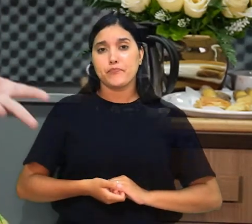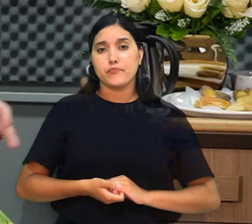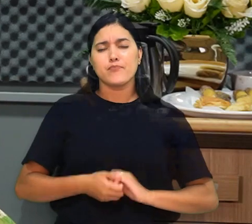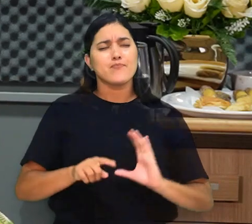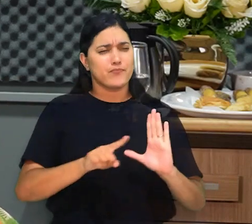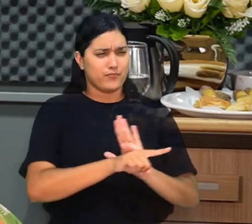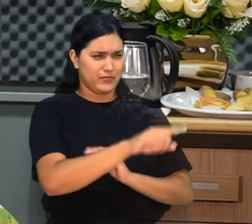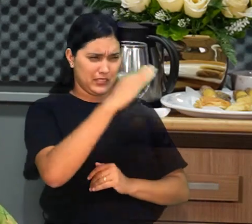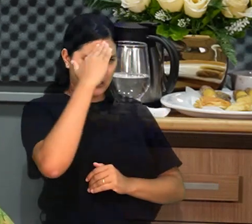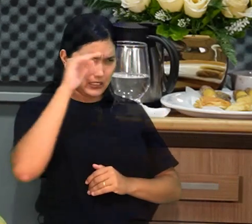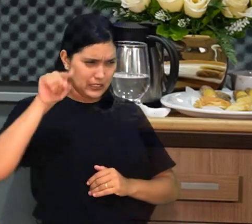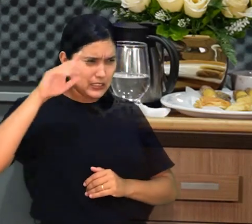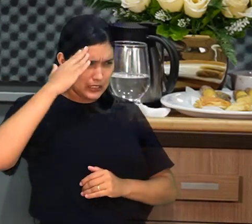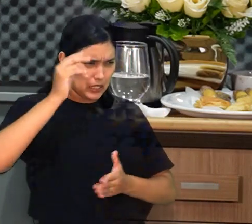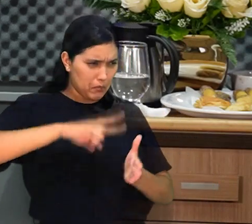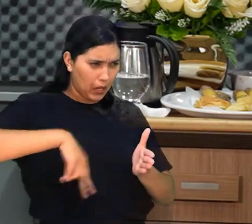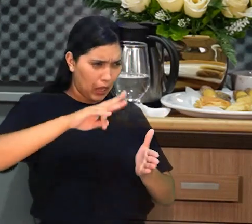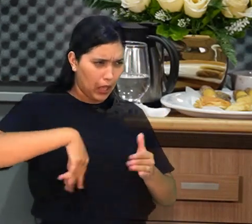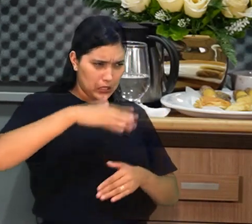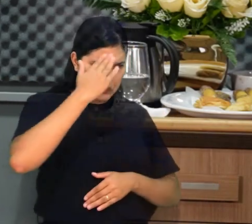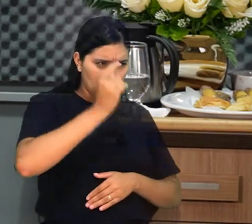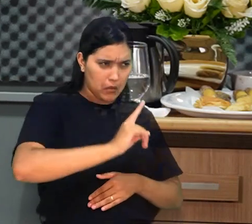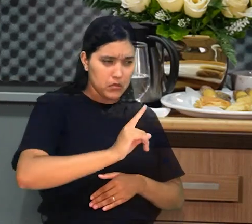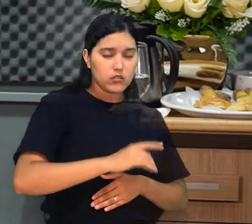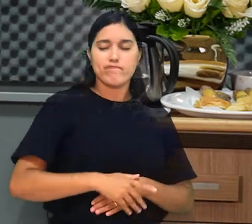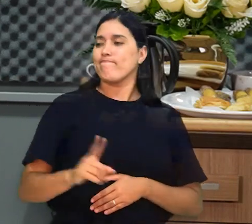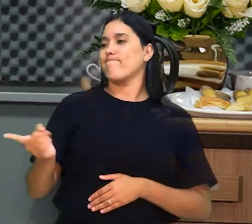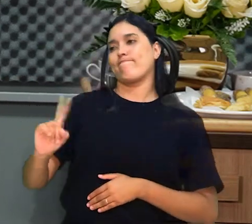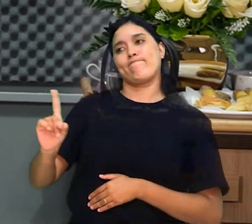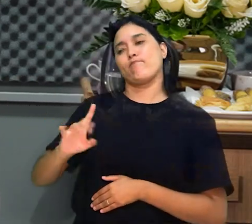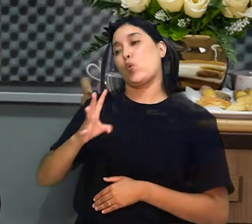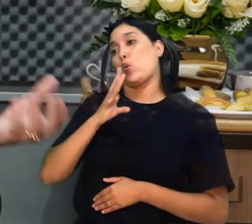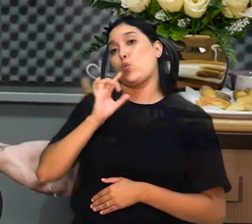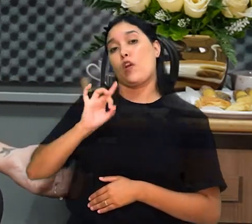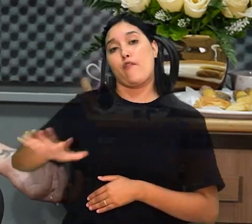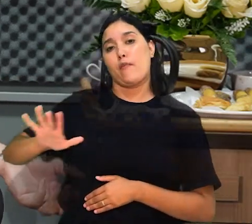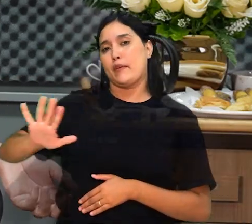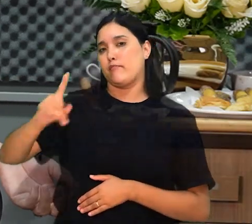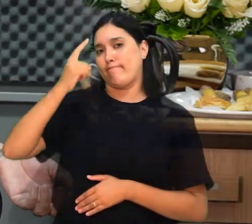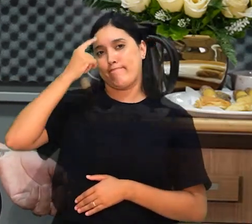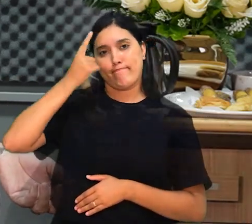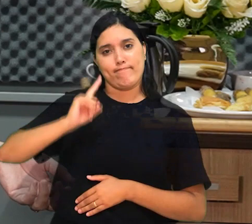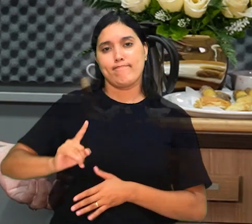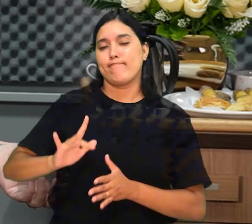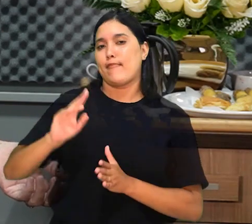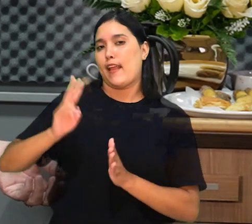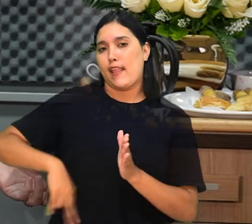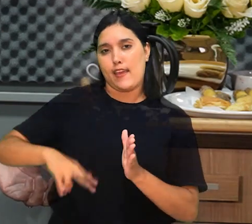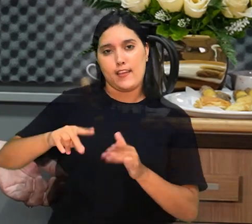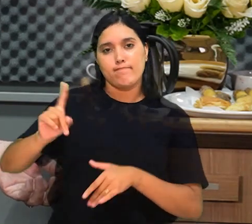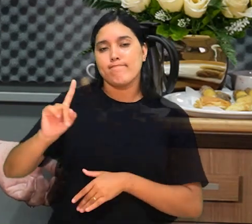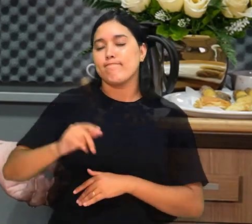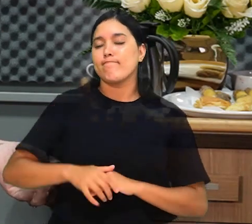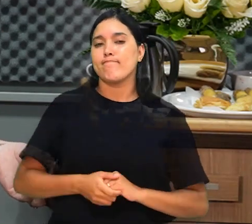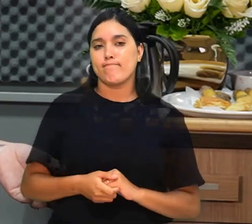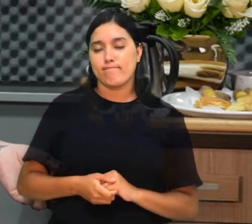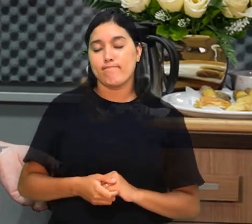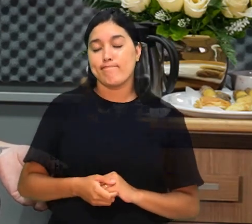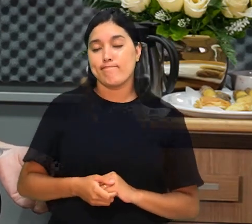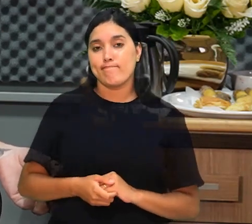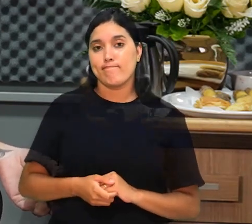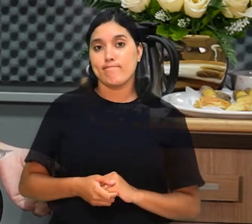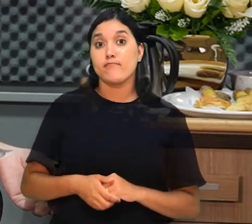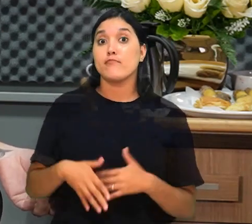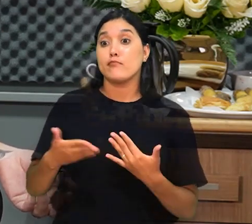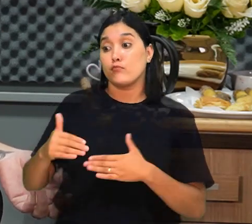própria família adaptou para ele, né, para poder ter uma fonte de comunicação. E no caso dele, ele sabe ler? Ele é alfabetizado? Não sabe.